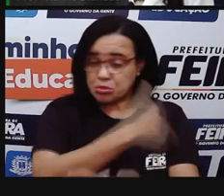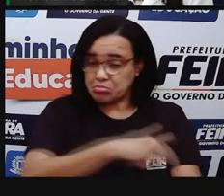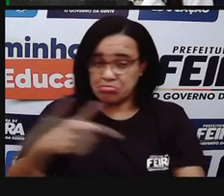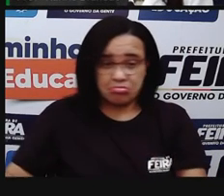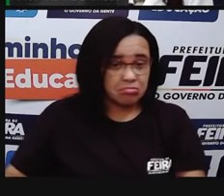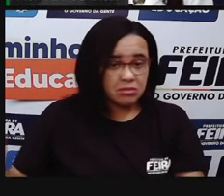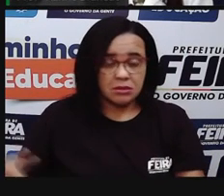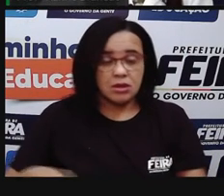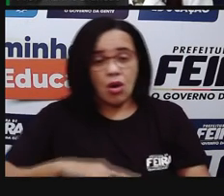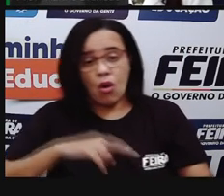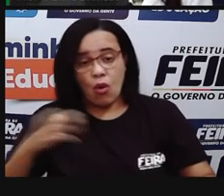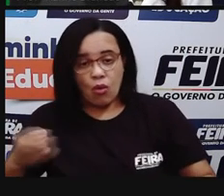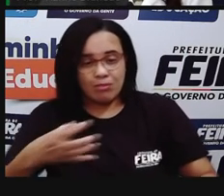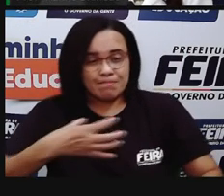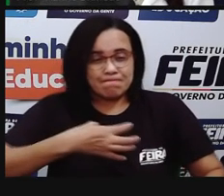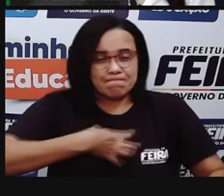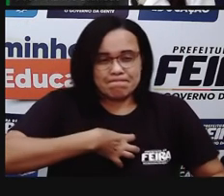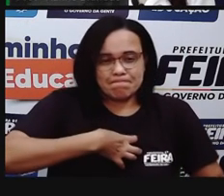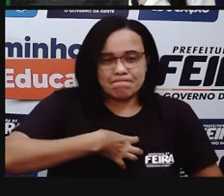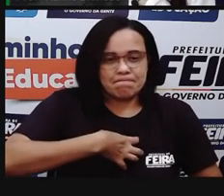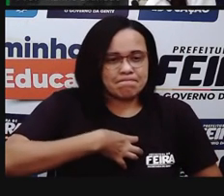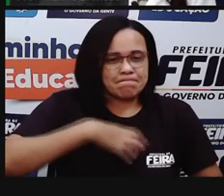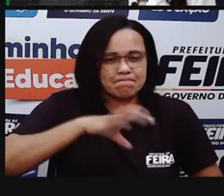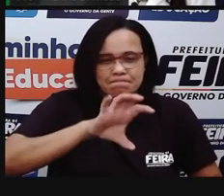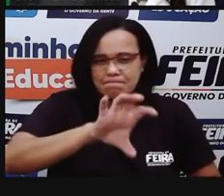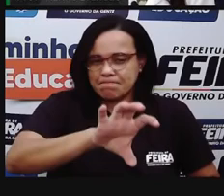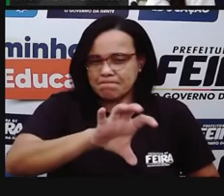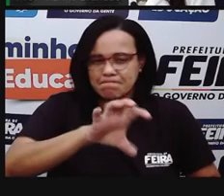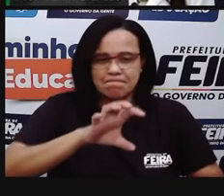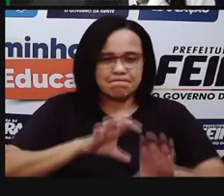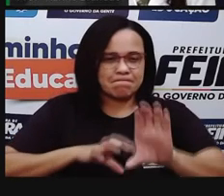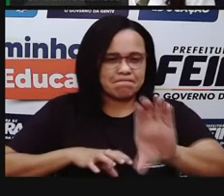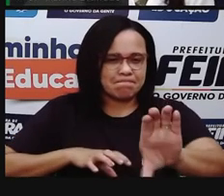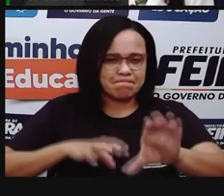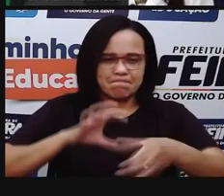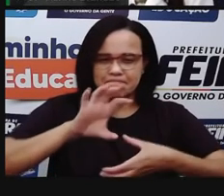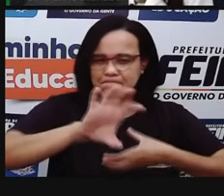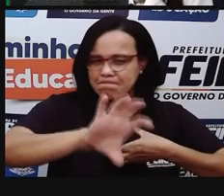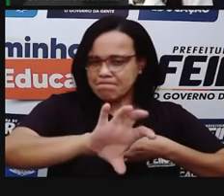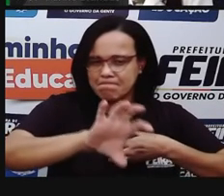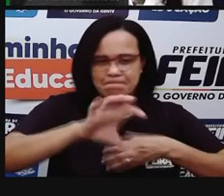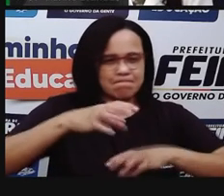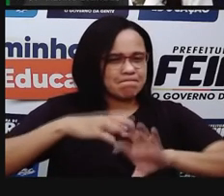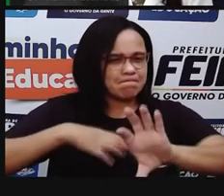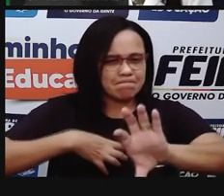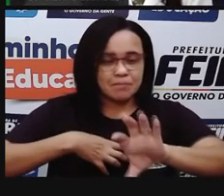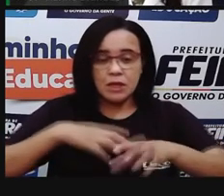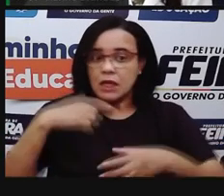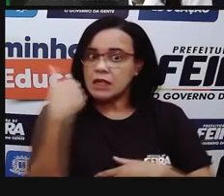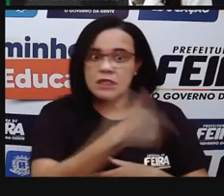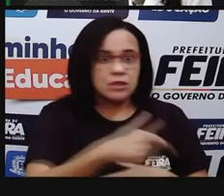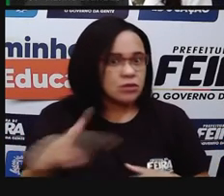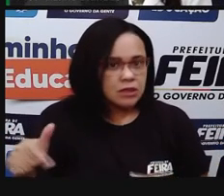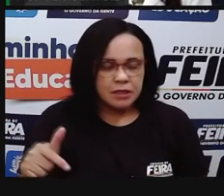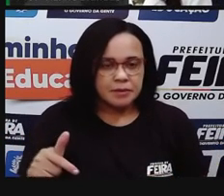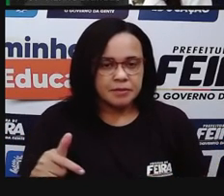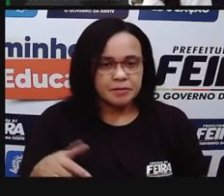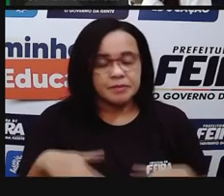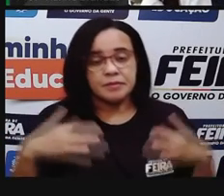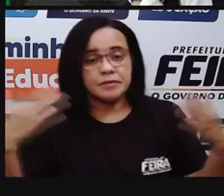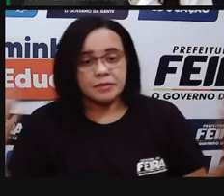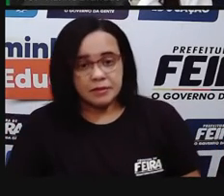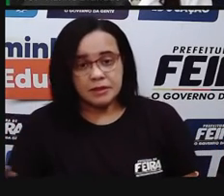sensibilidade sobre o outro. Tá? E esses impactos, né, esses efeitos da nossa separação com o